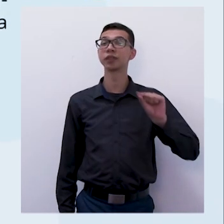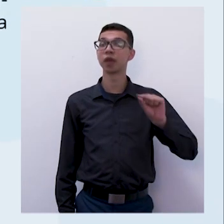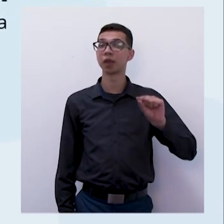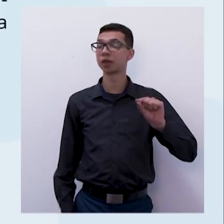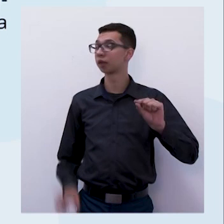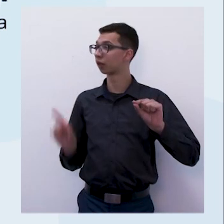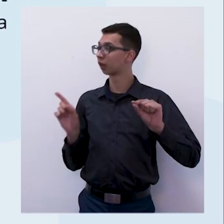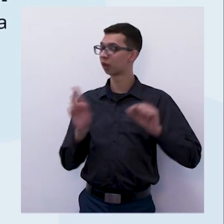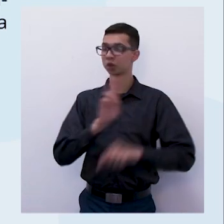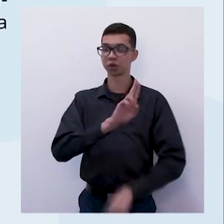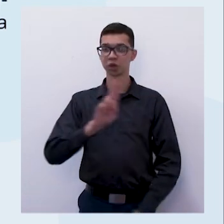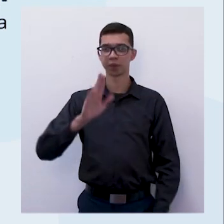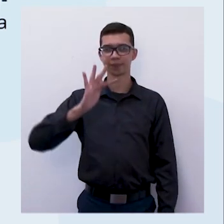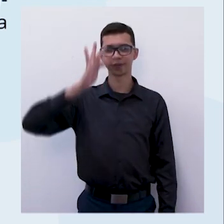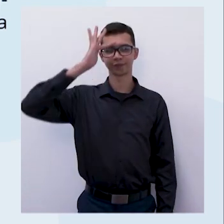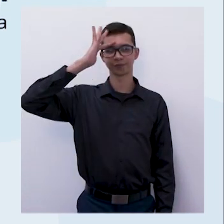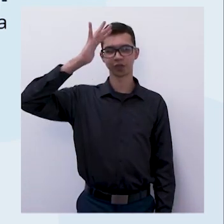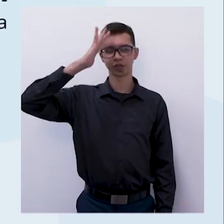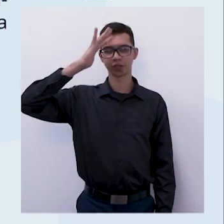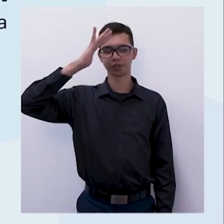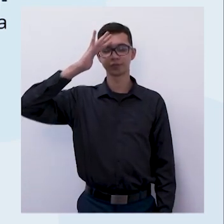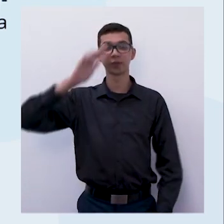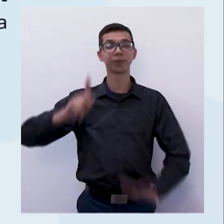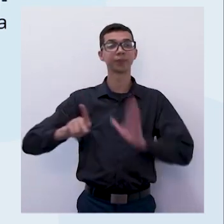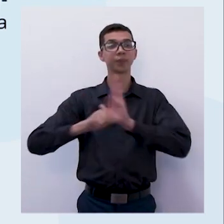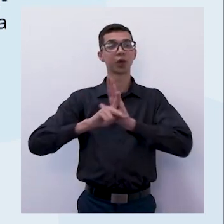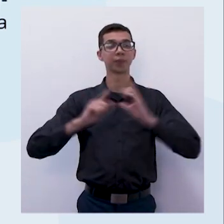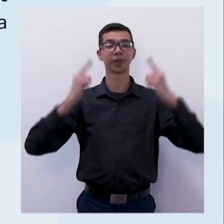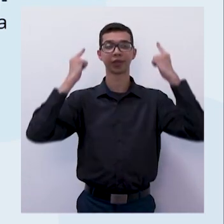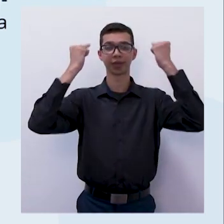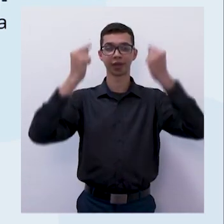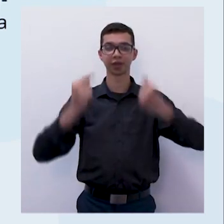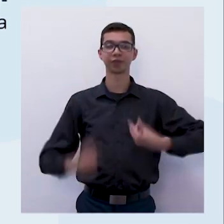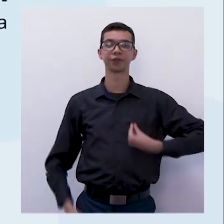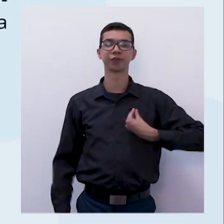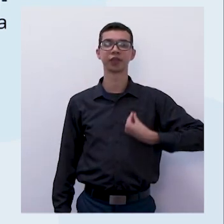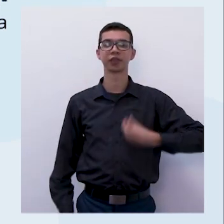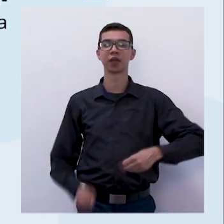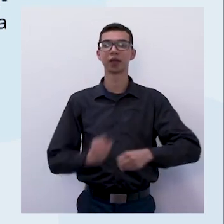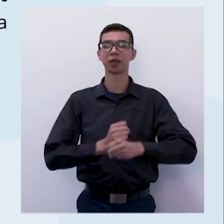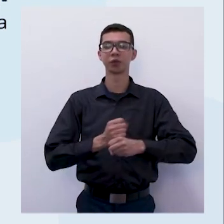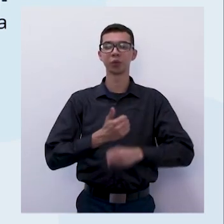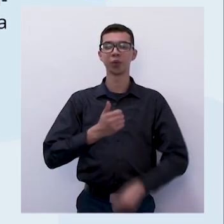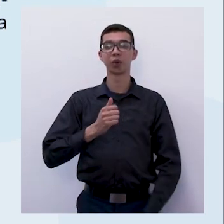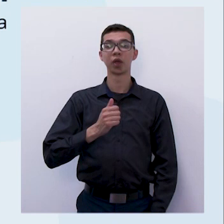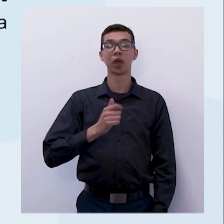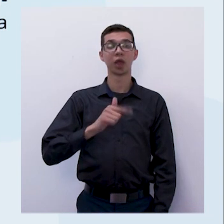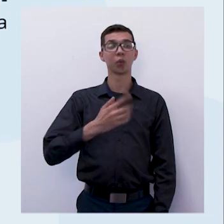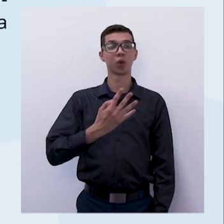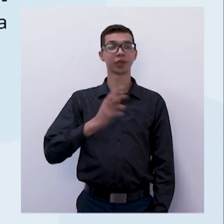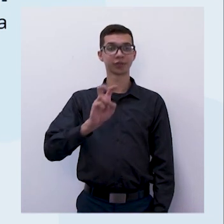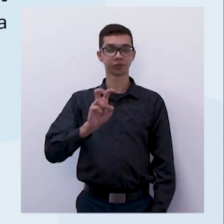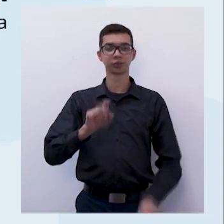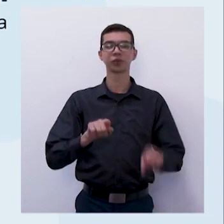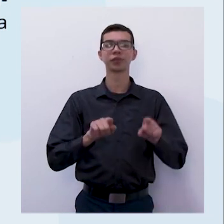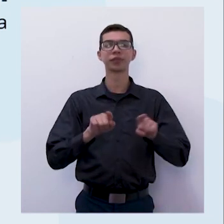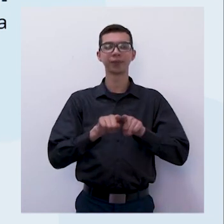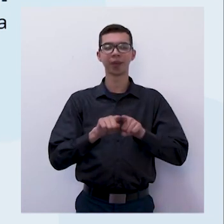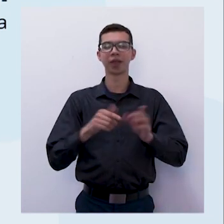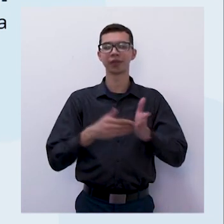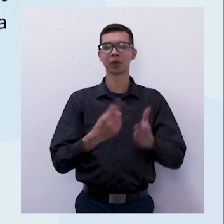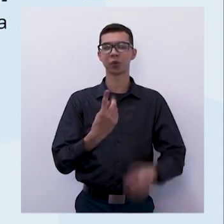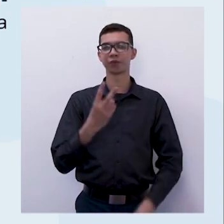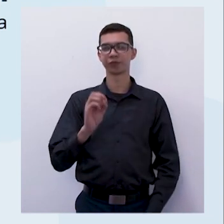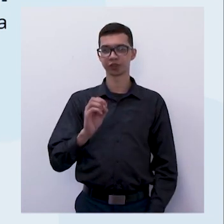né, que viveu entre 45 e 120 depois de Cristo, e ele escreveu uma obra